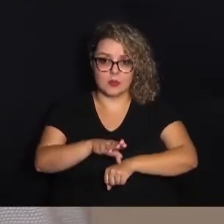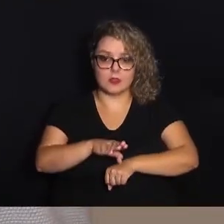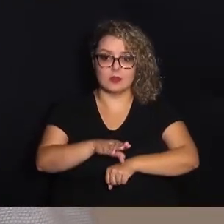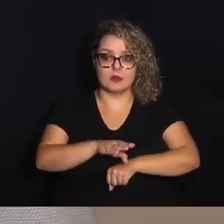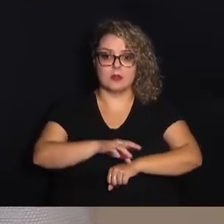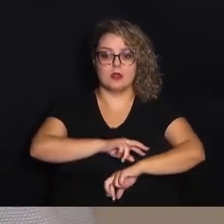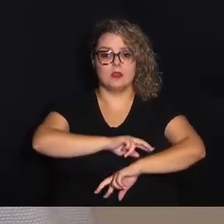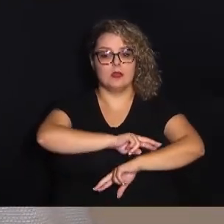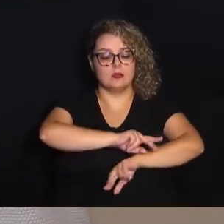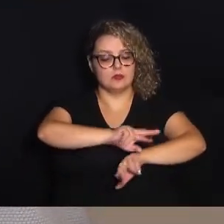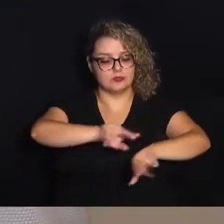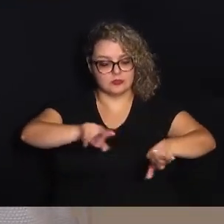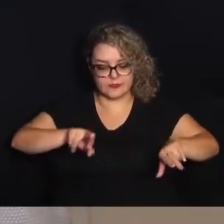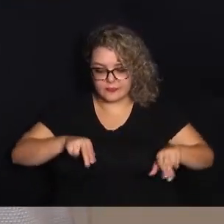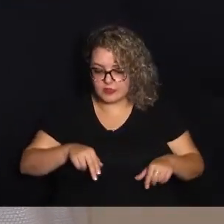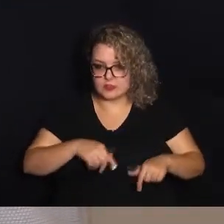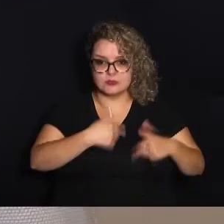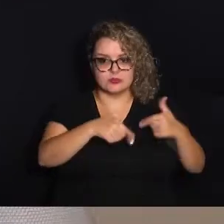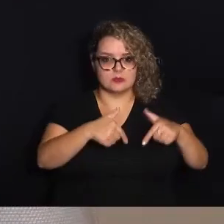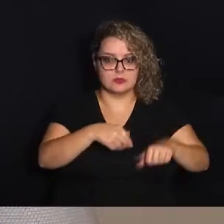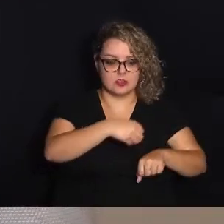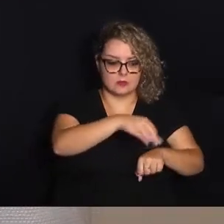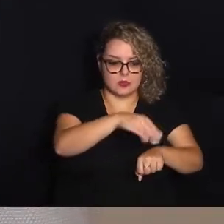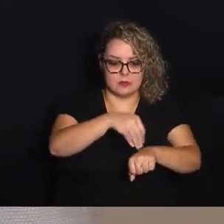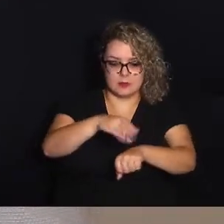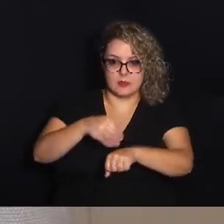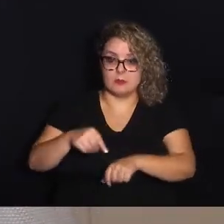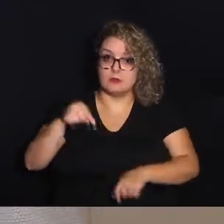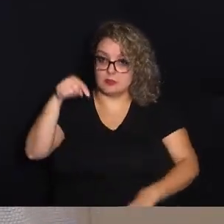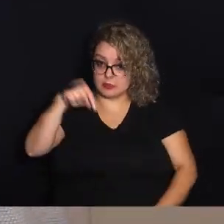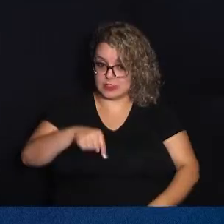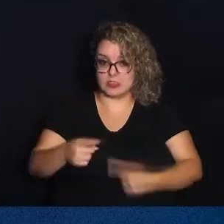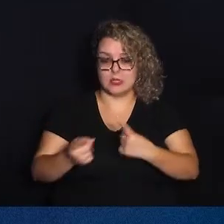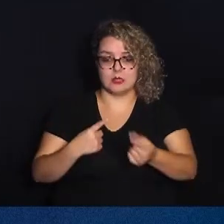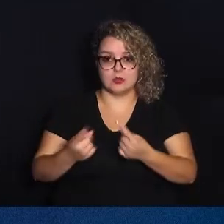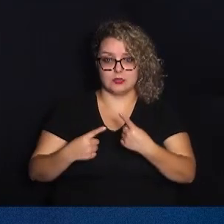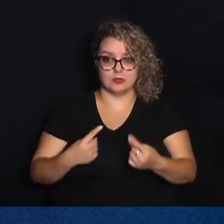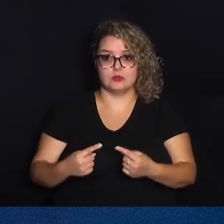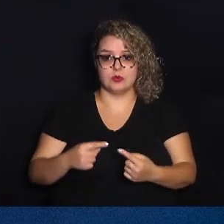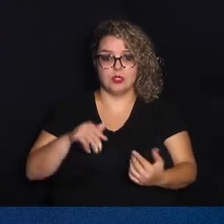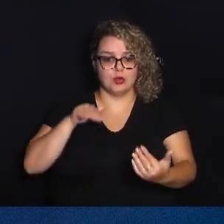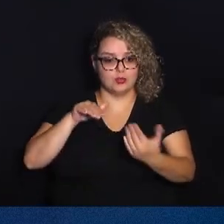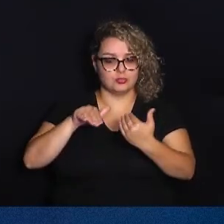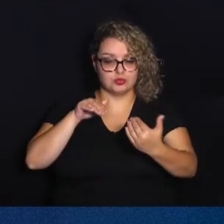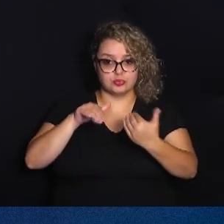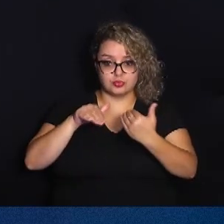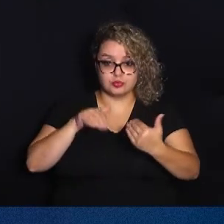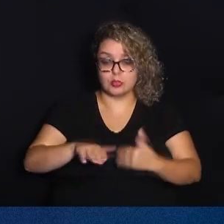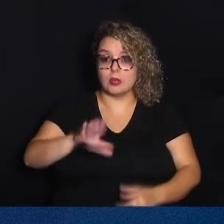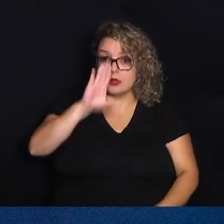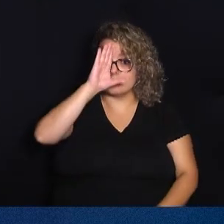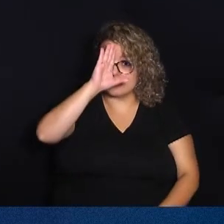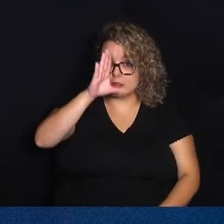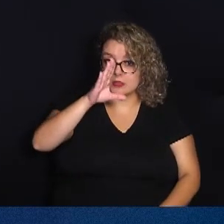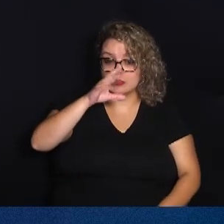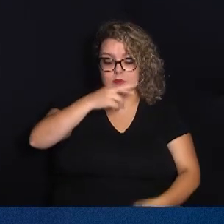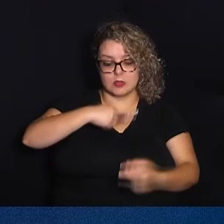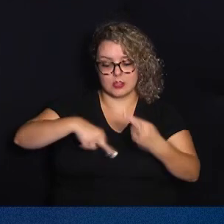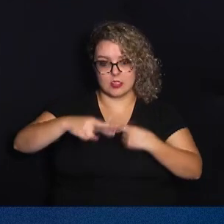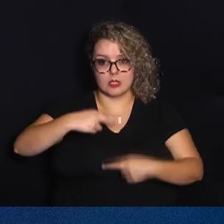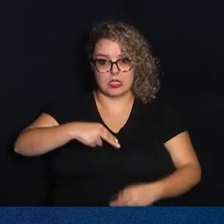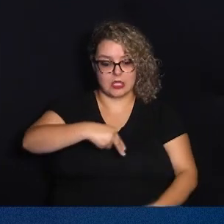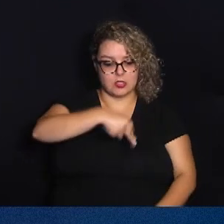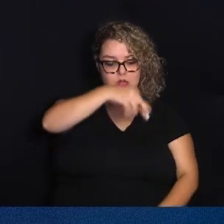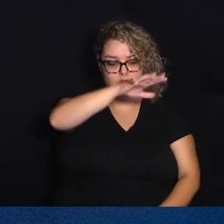um pacote de trabalhos que nós estamos indicando para essa avenida uma avenida de muito fluxo principalmente que liga a